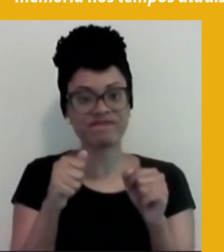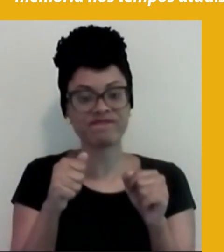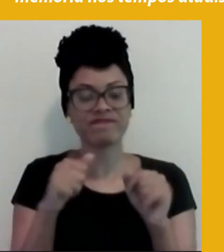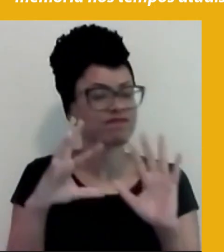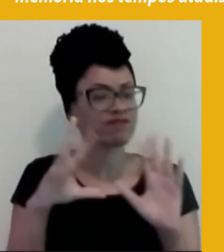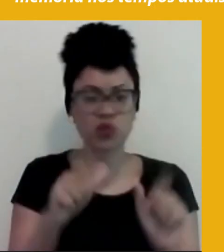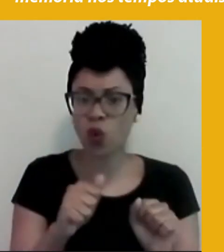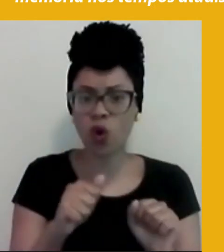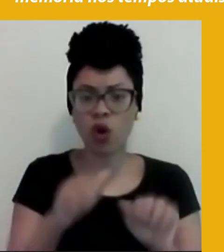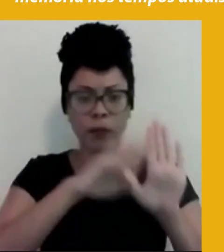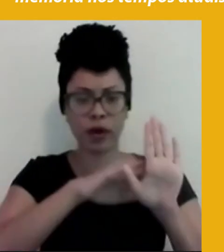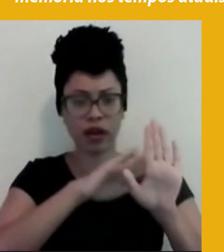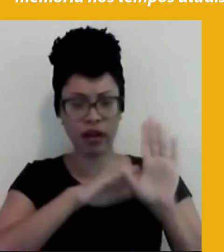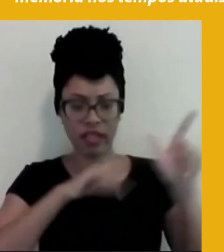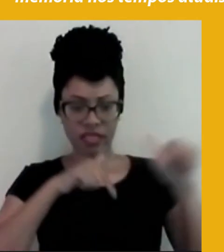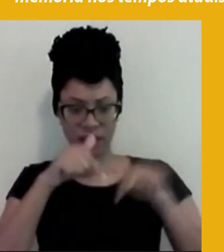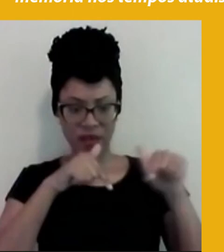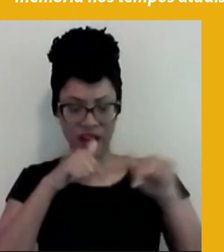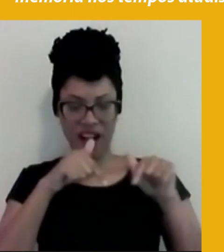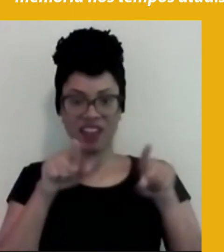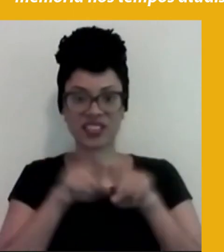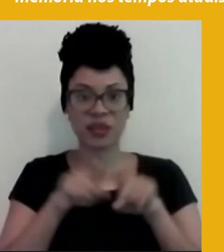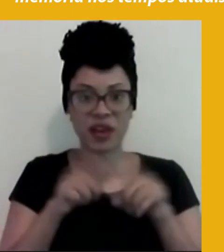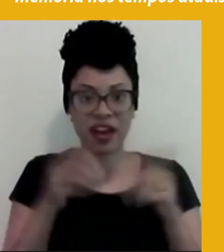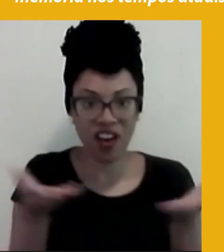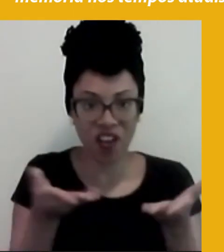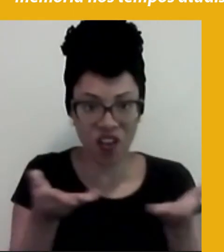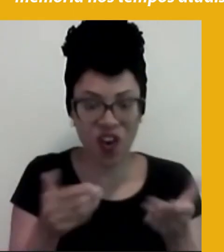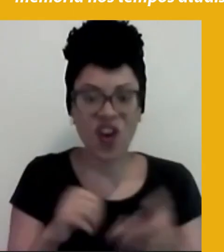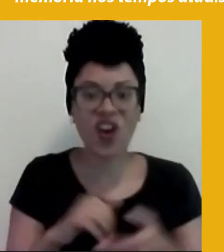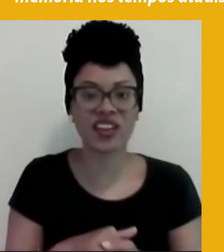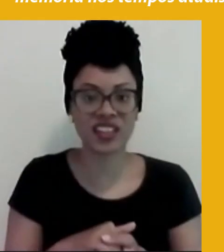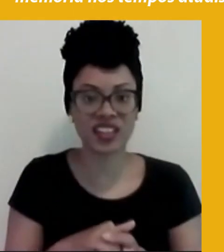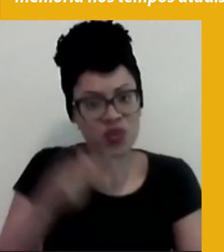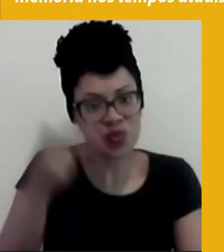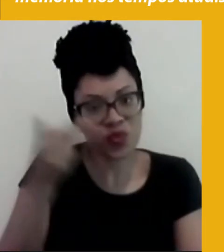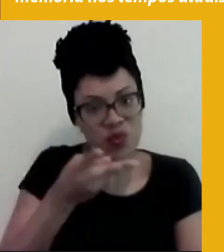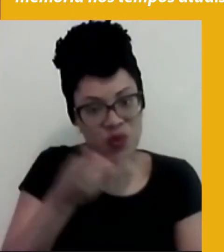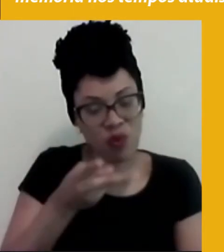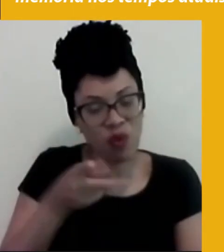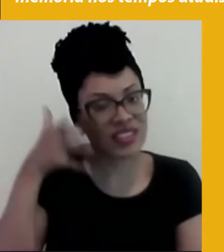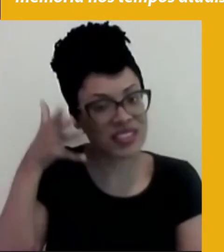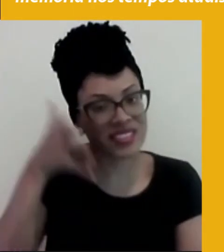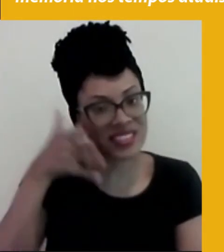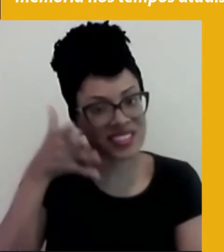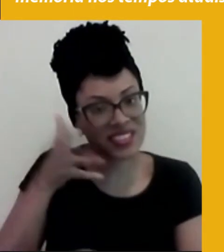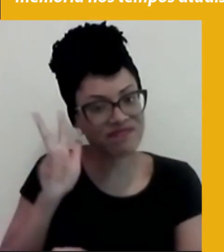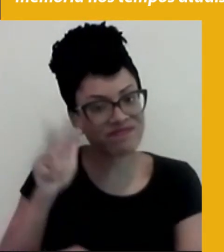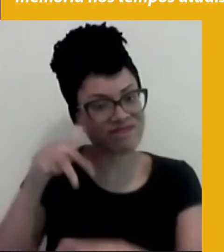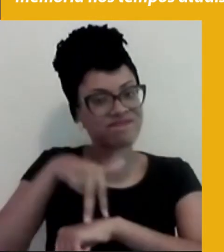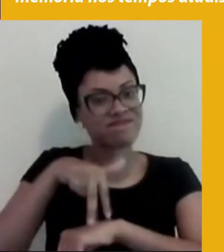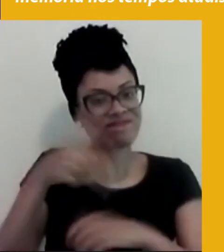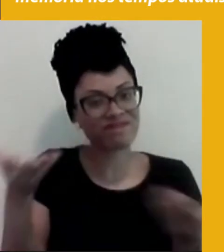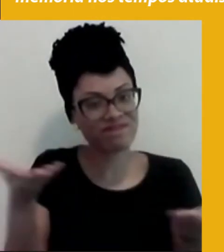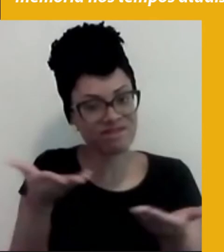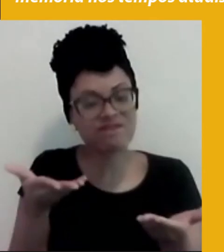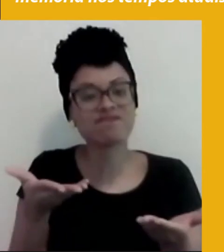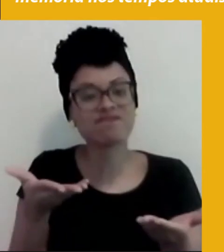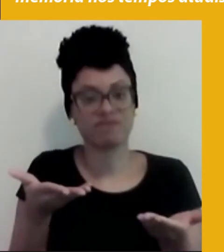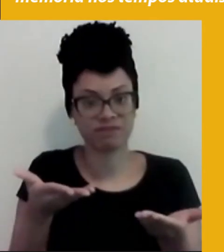encontro e o meu agradecimento especial a vocês dois, Cícero e Sidarta, por ter proporcionado aqui